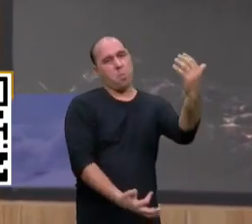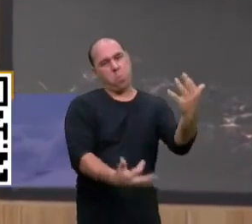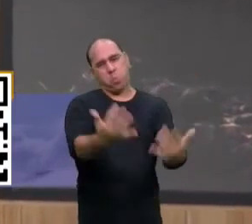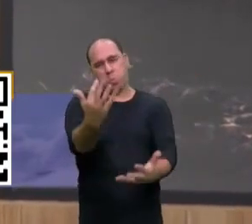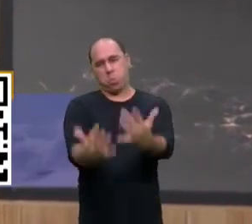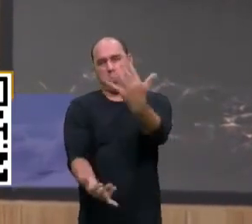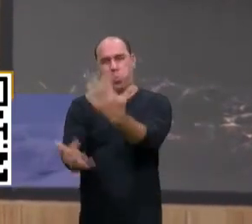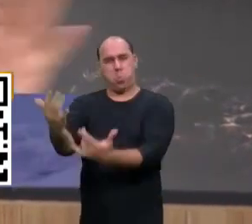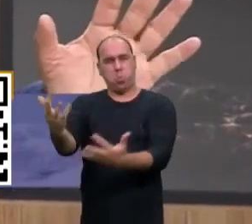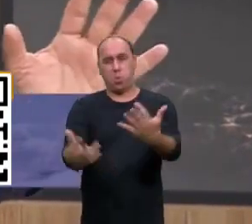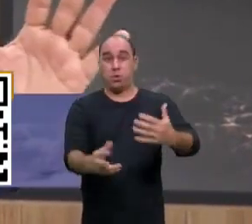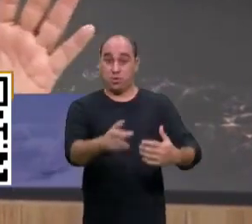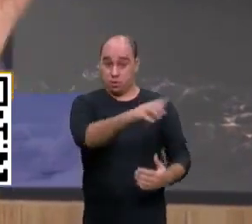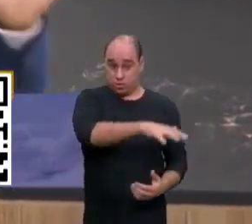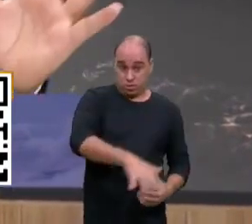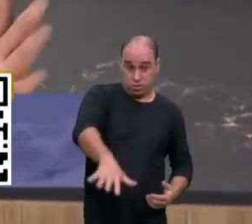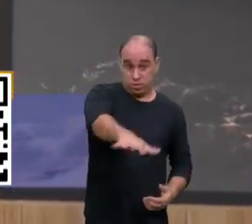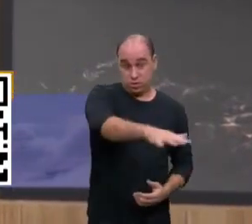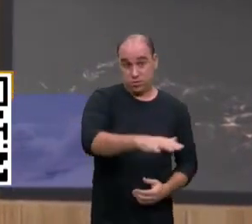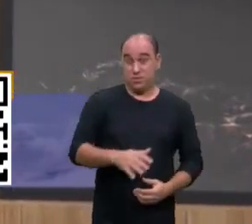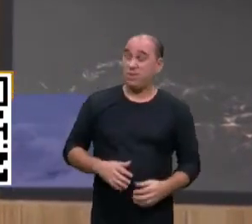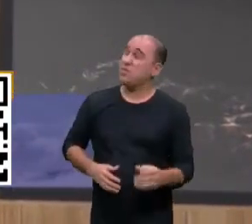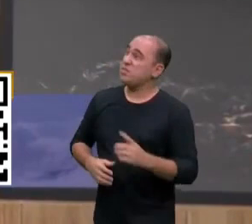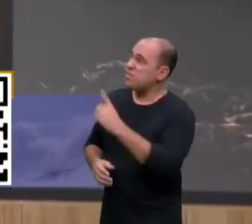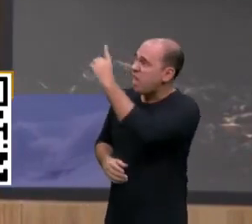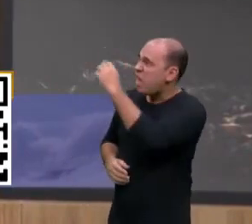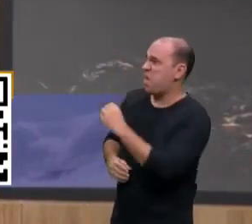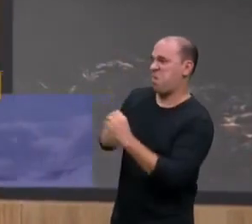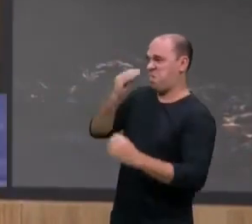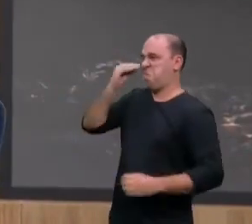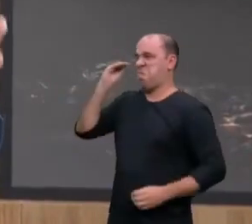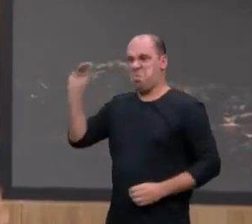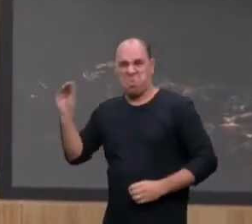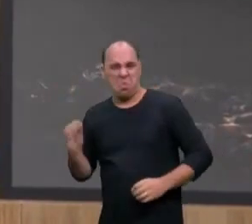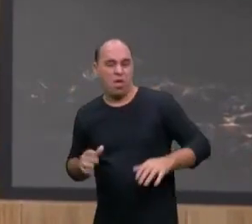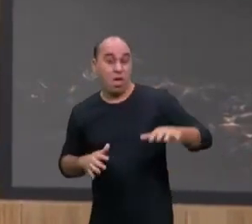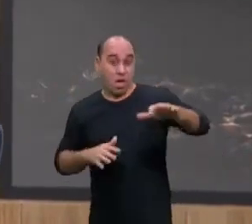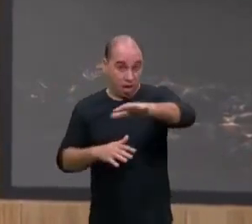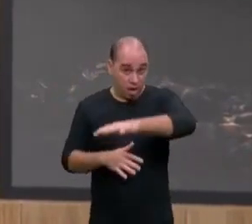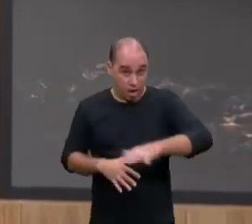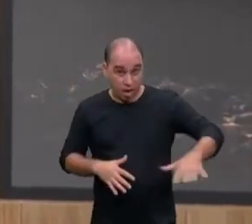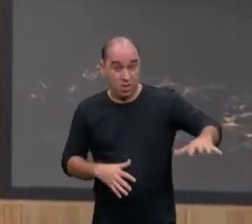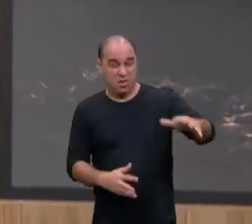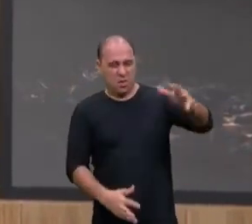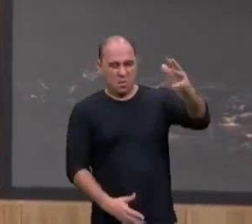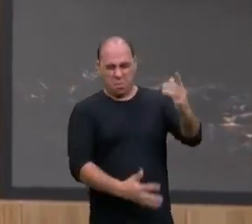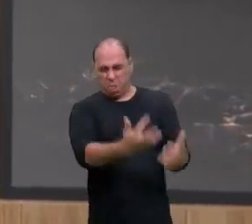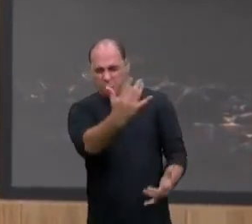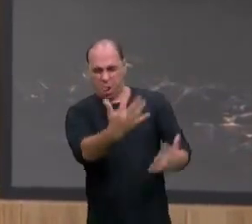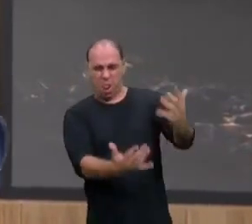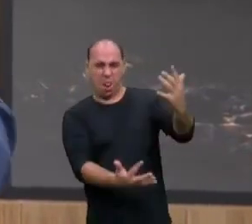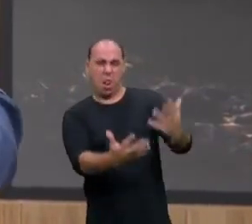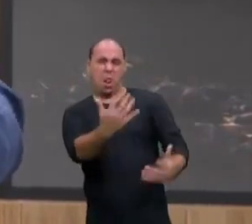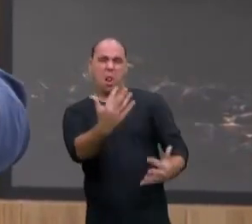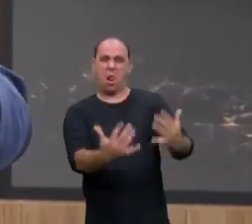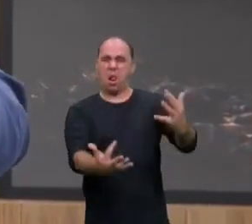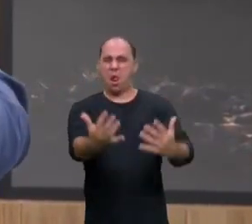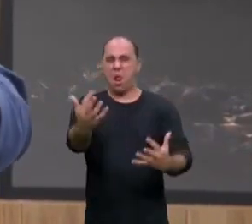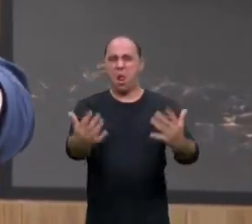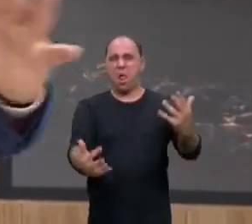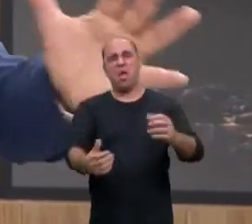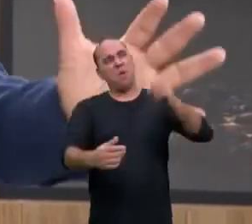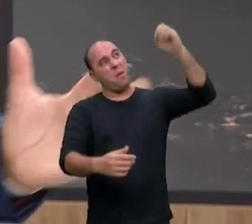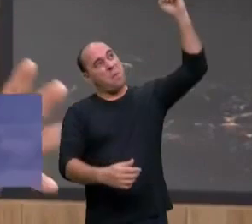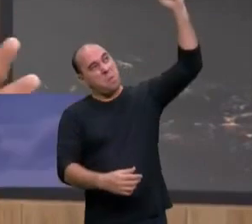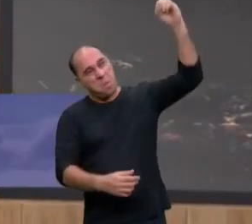depois do milênio todos aqueles que rejeitaram a salvação esse serão Queimados com fogo e enxofre e